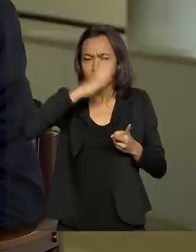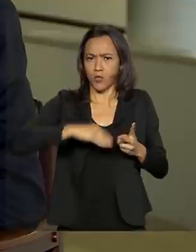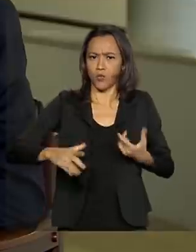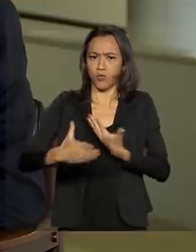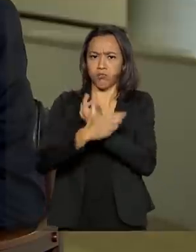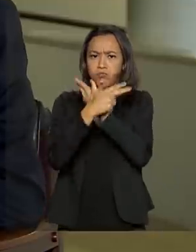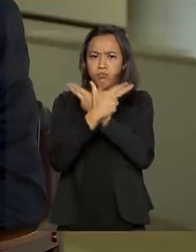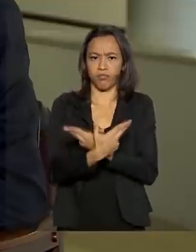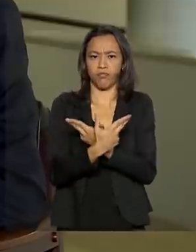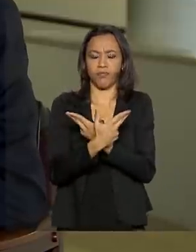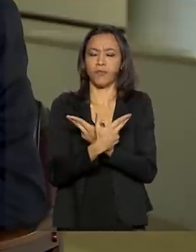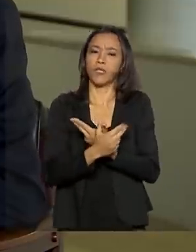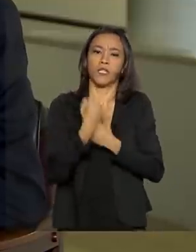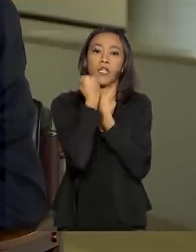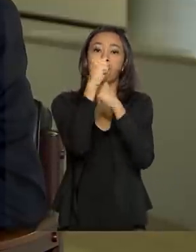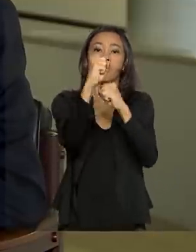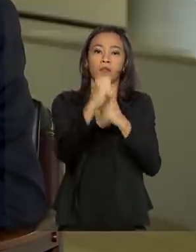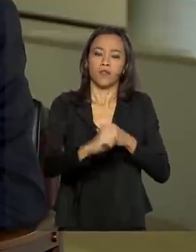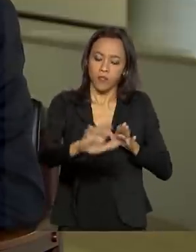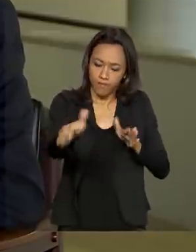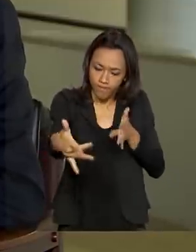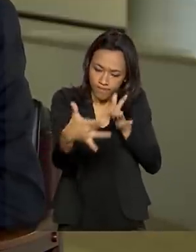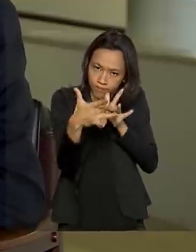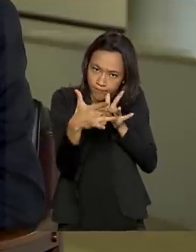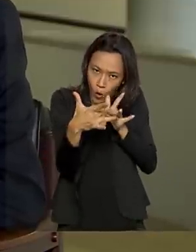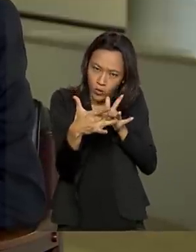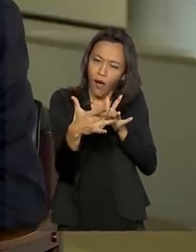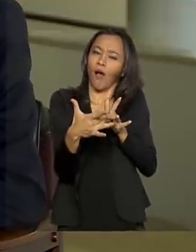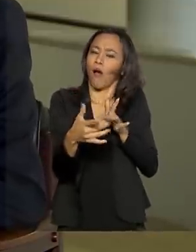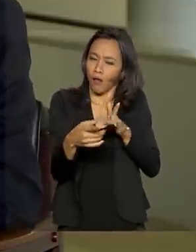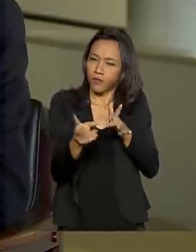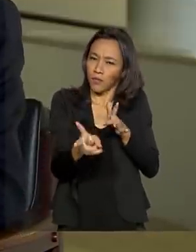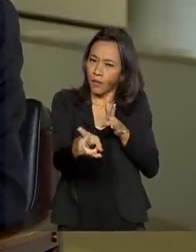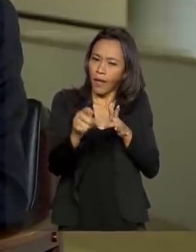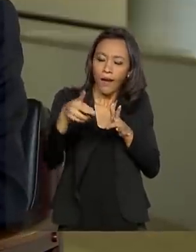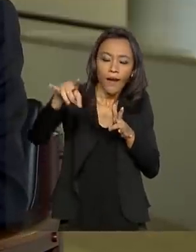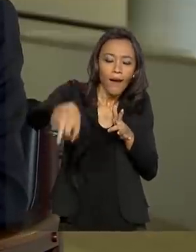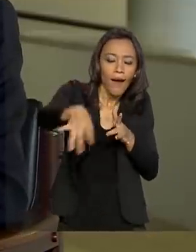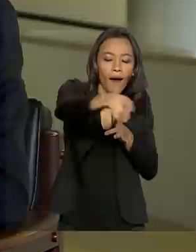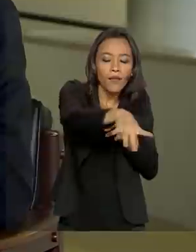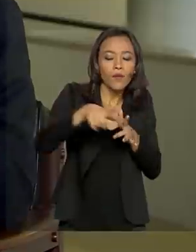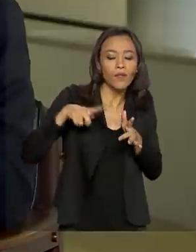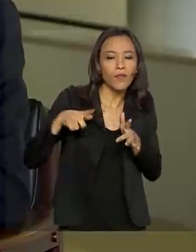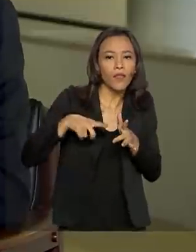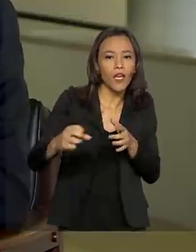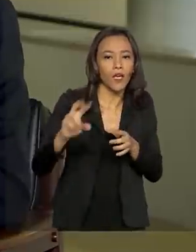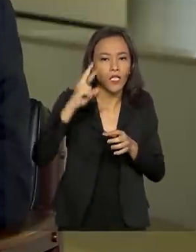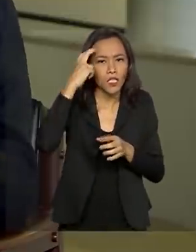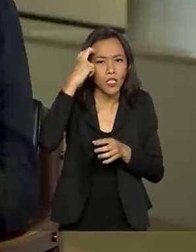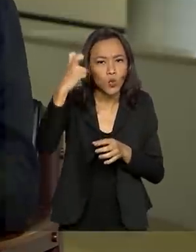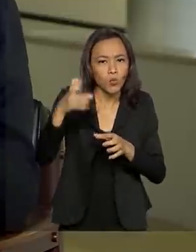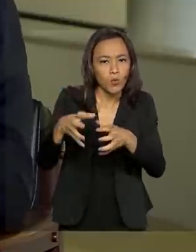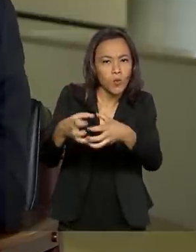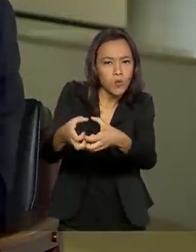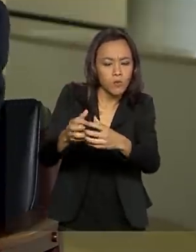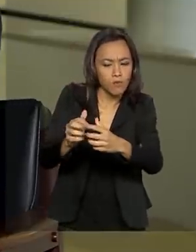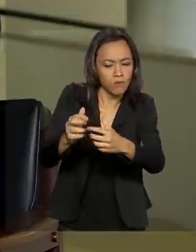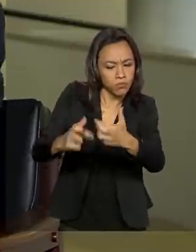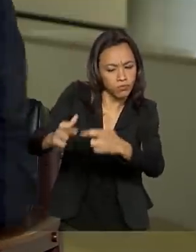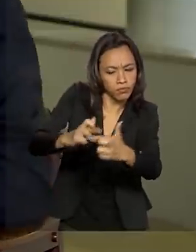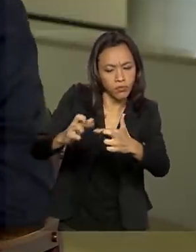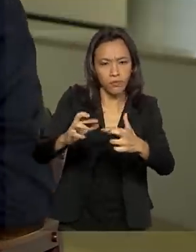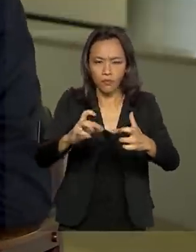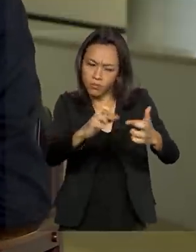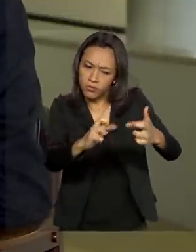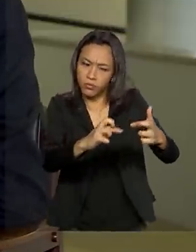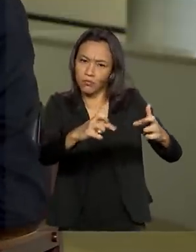Ministério da Defesa. Cada uma dessas forças tem seus centros de inteligência. O Ministério da Defesa concentra o